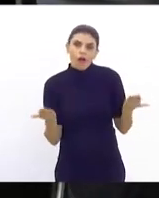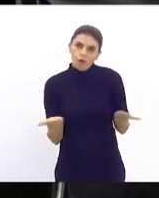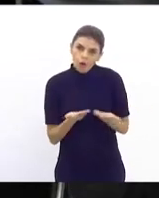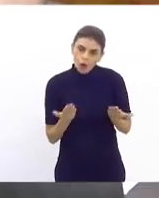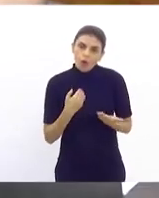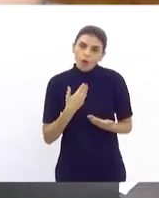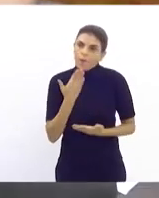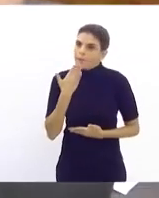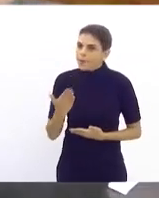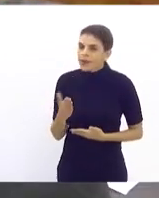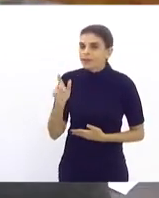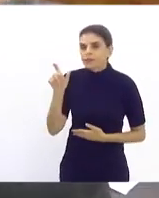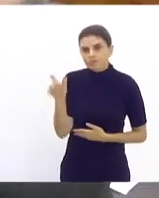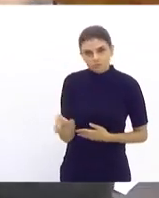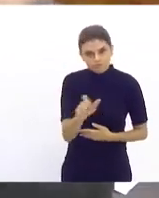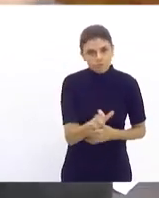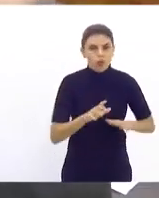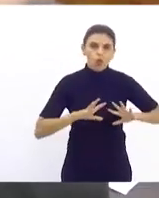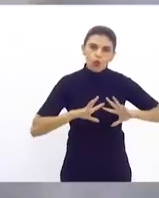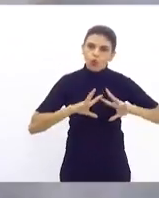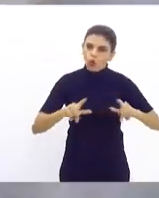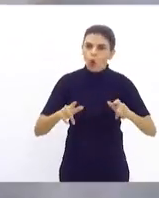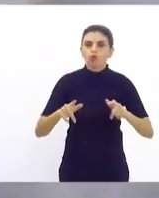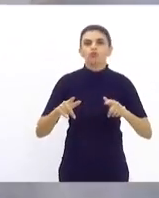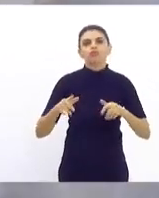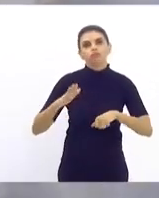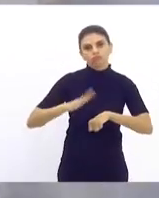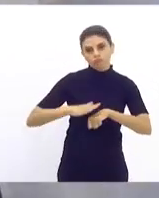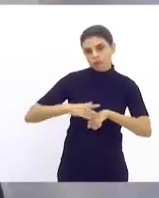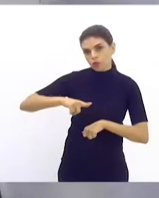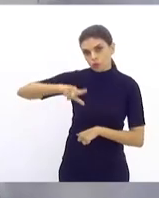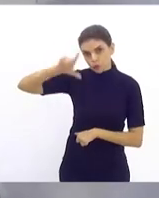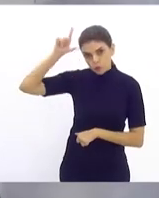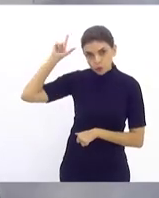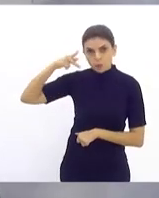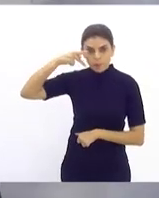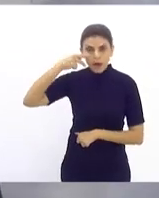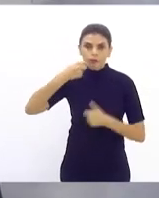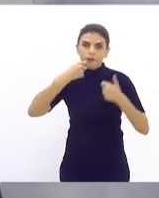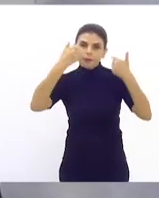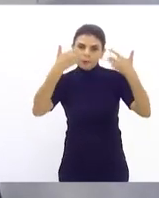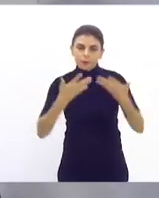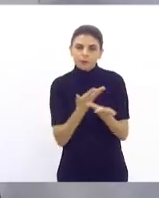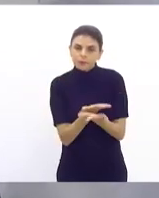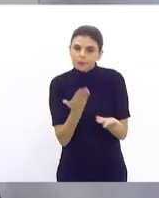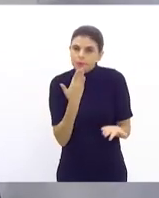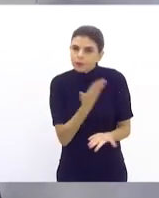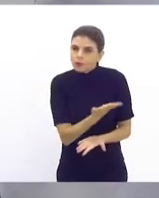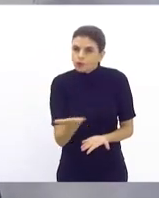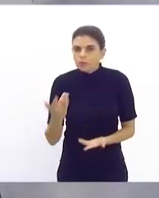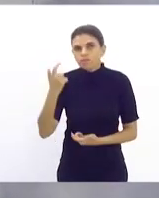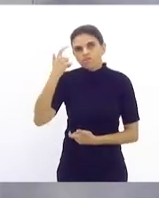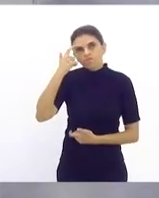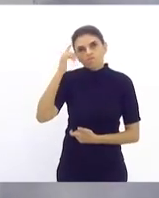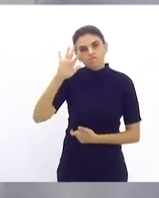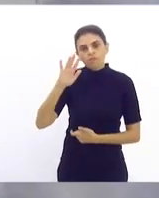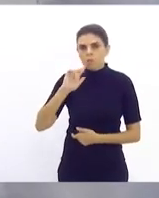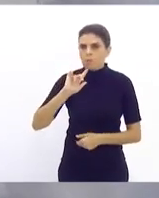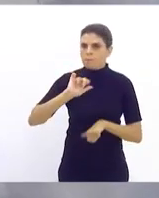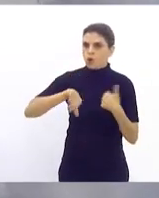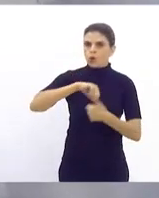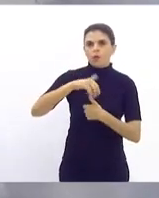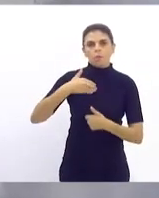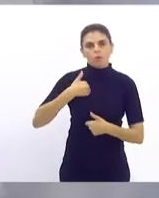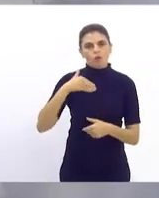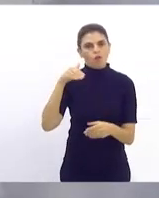Então, peço vênia a todos, diante da explanação do deputado Luiz Paulo, eu peço vênia a todos e faço uma retificação no meu